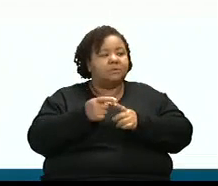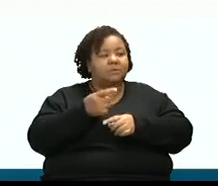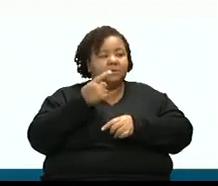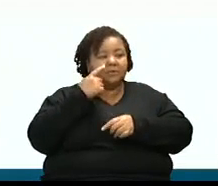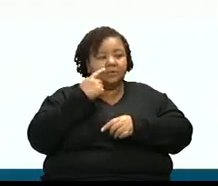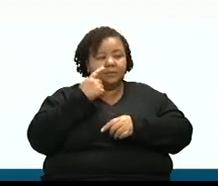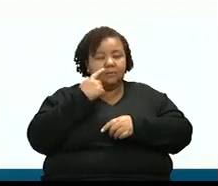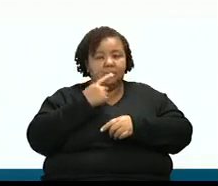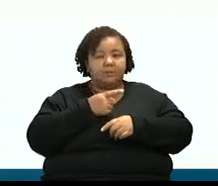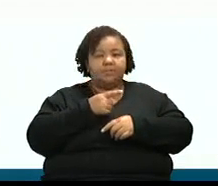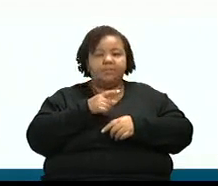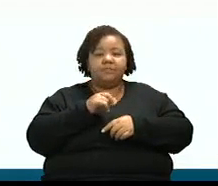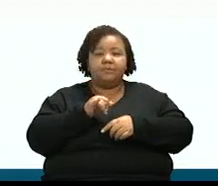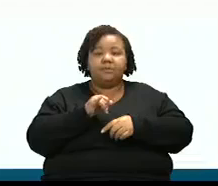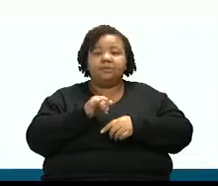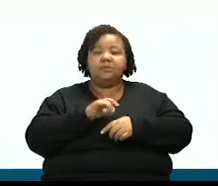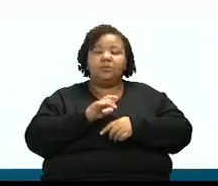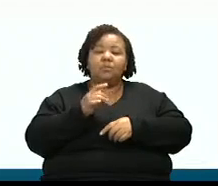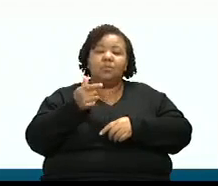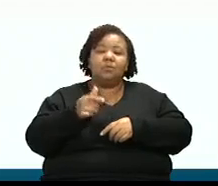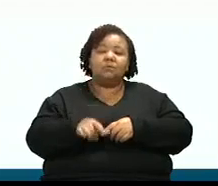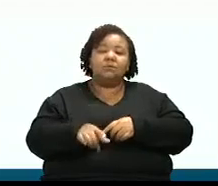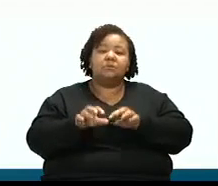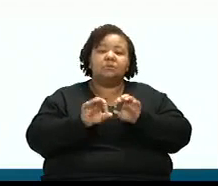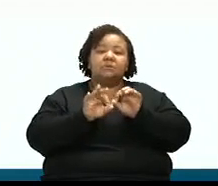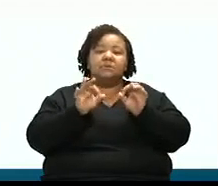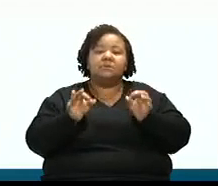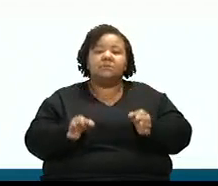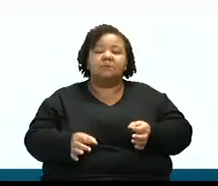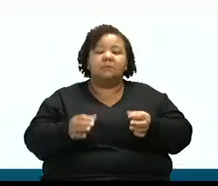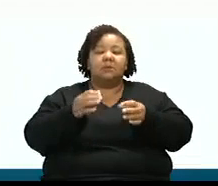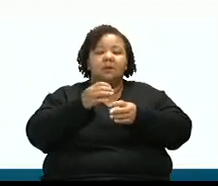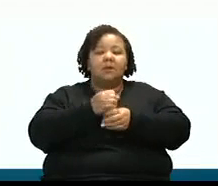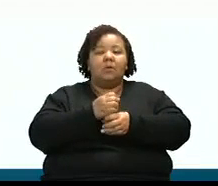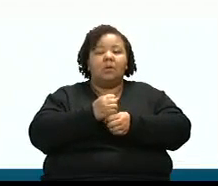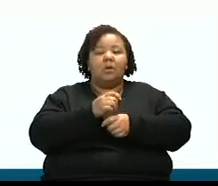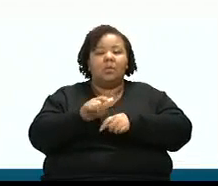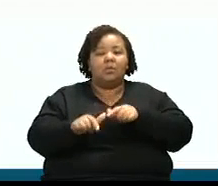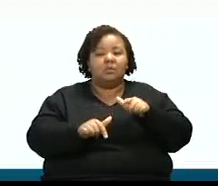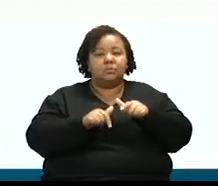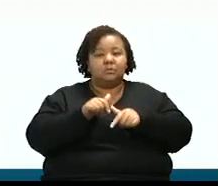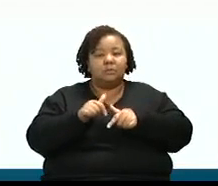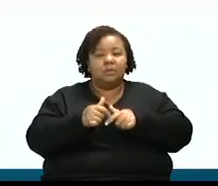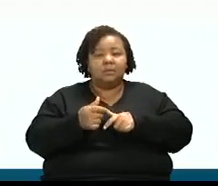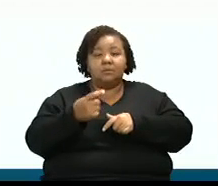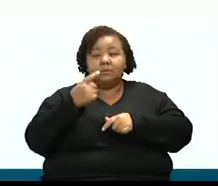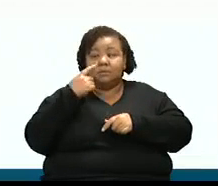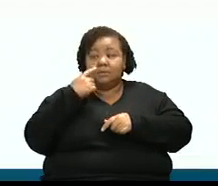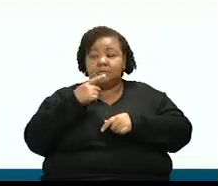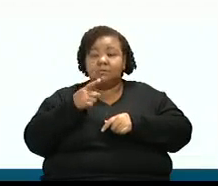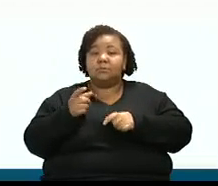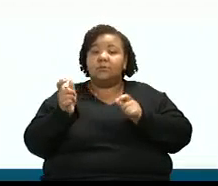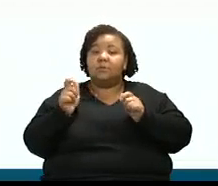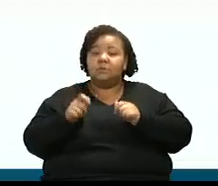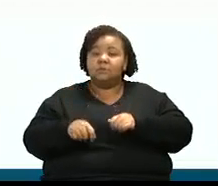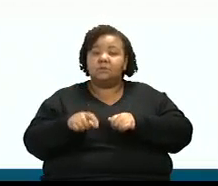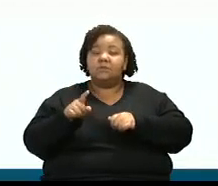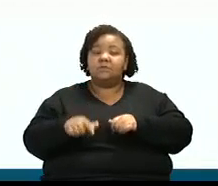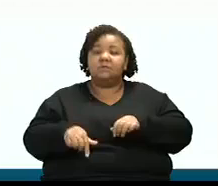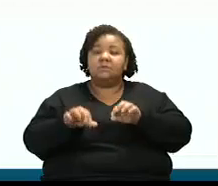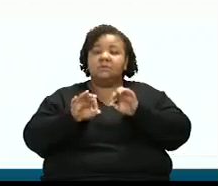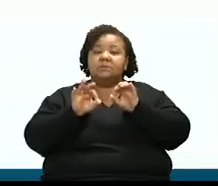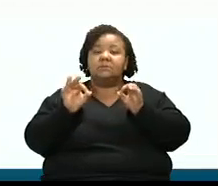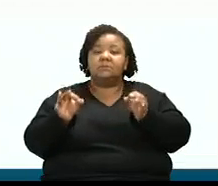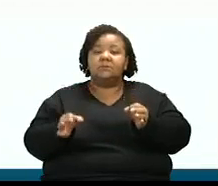verificar se eu consigo simplificar o cálculo do trabalho. Nós vimos que é possível essa